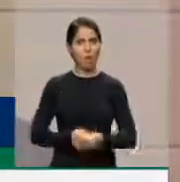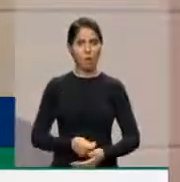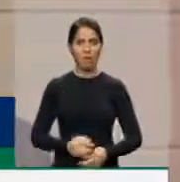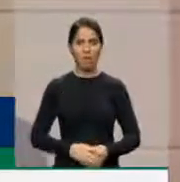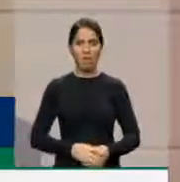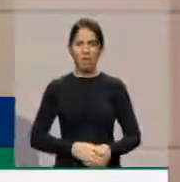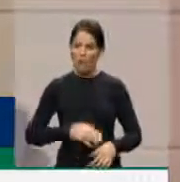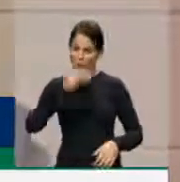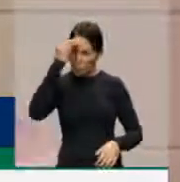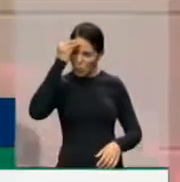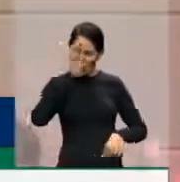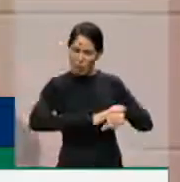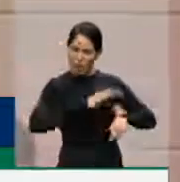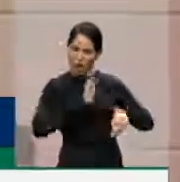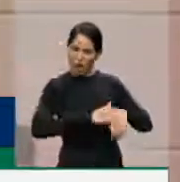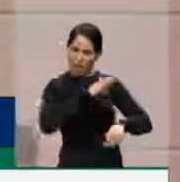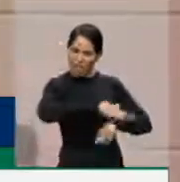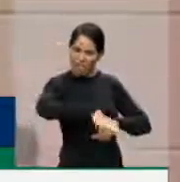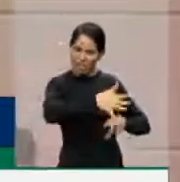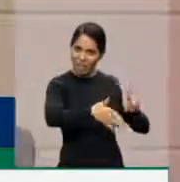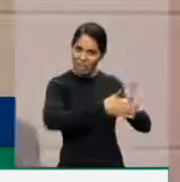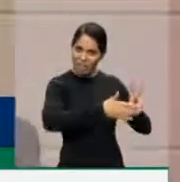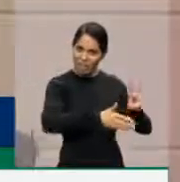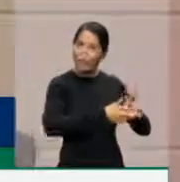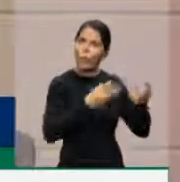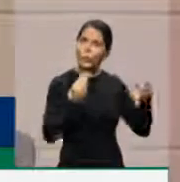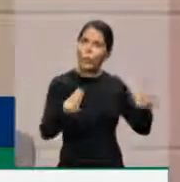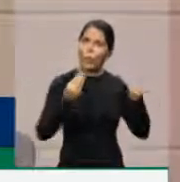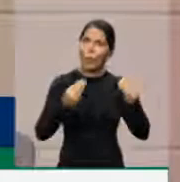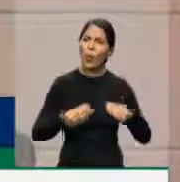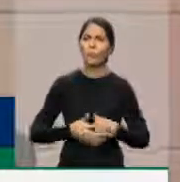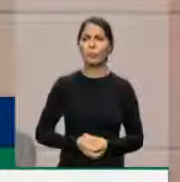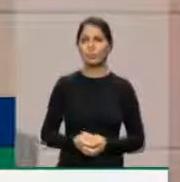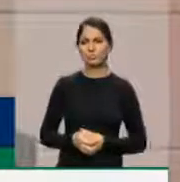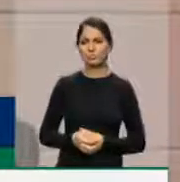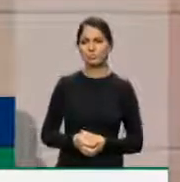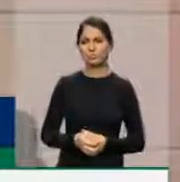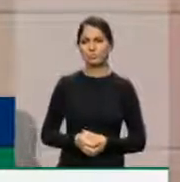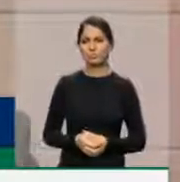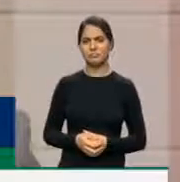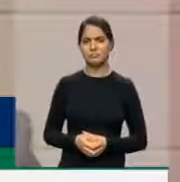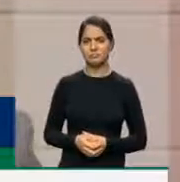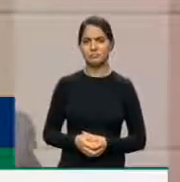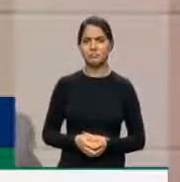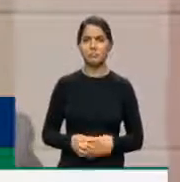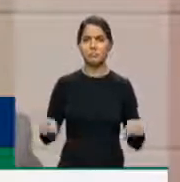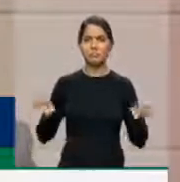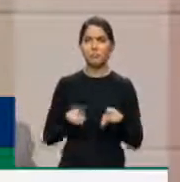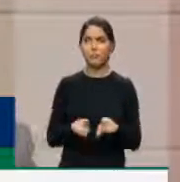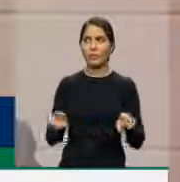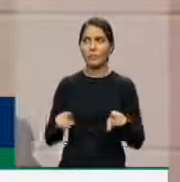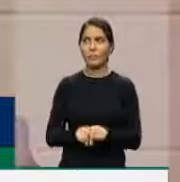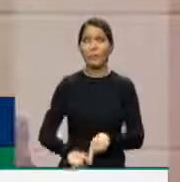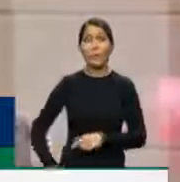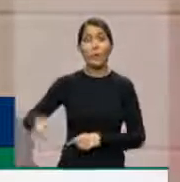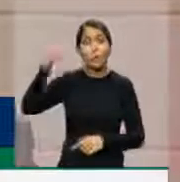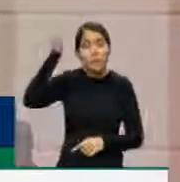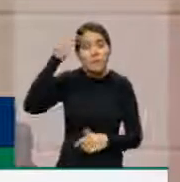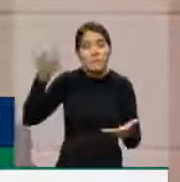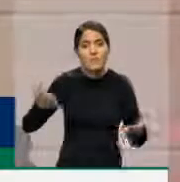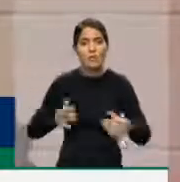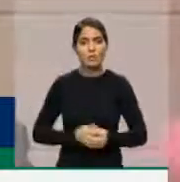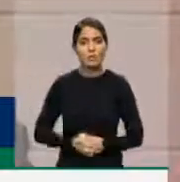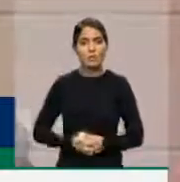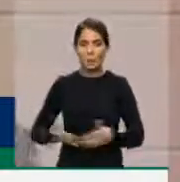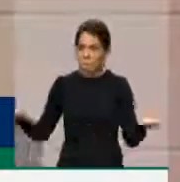indígenas, que são os maiores protetores da natureza no nosso país. É uma acusação inaceitável, ele será processado por